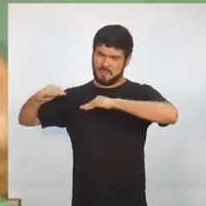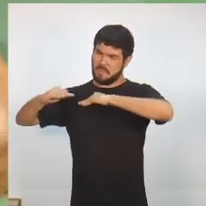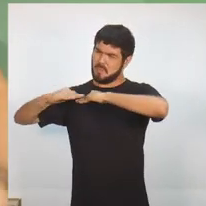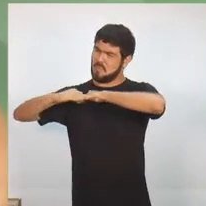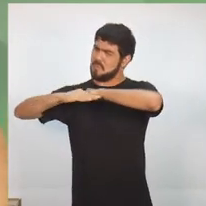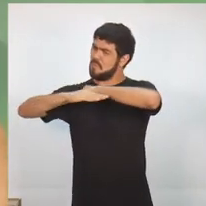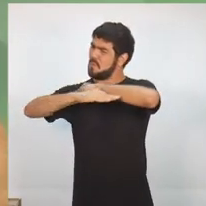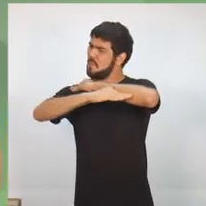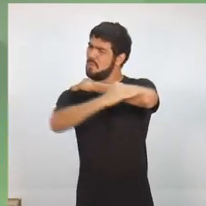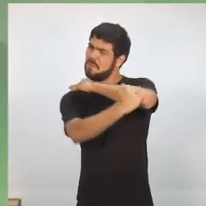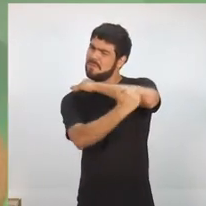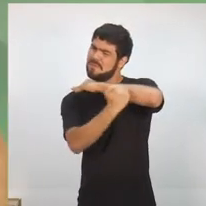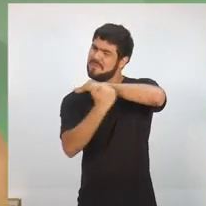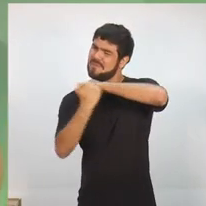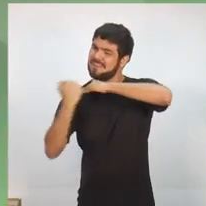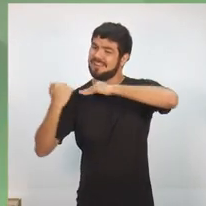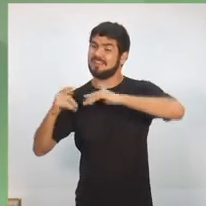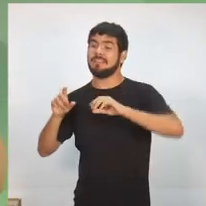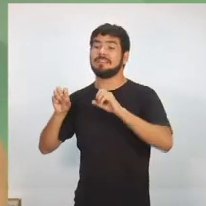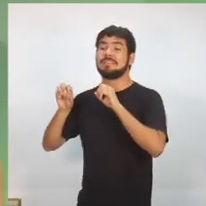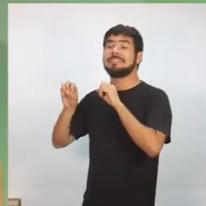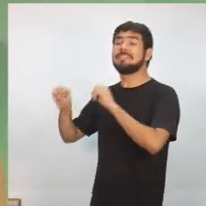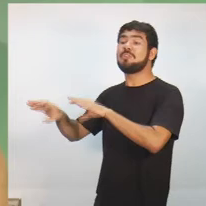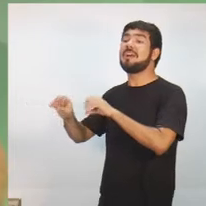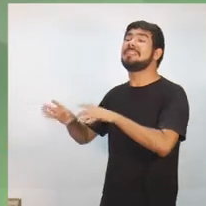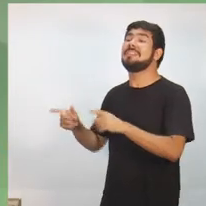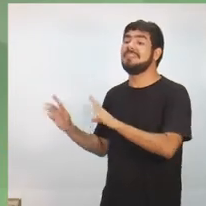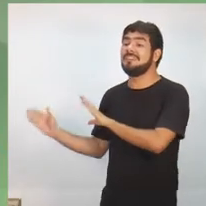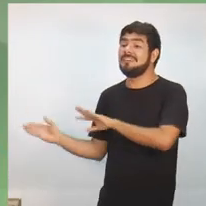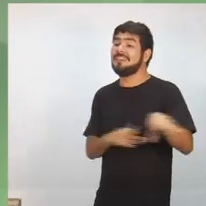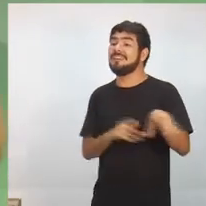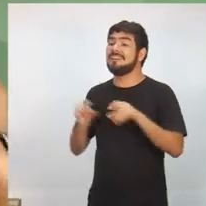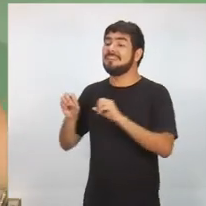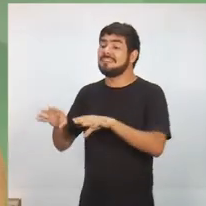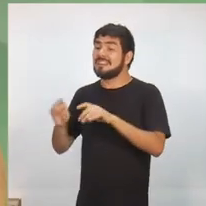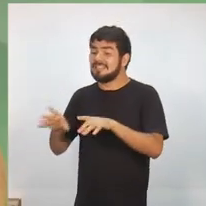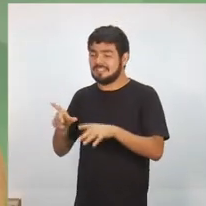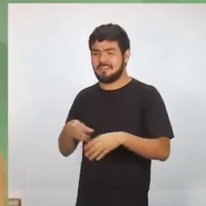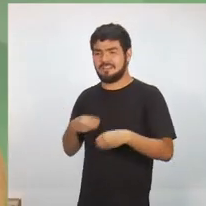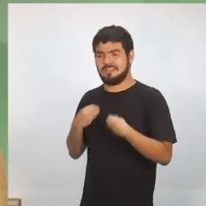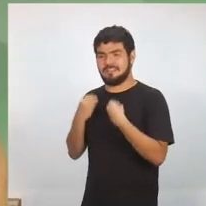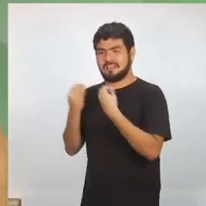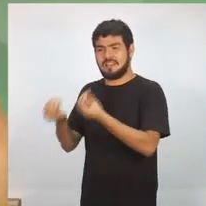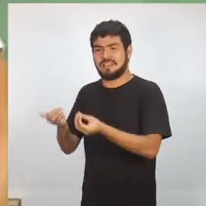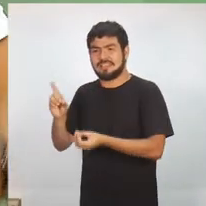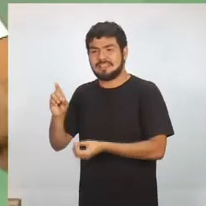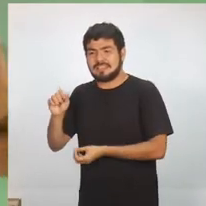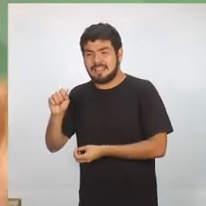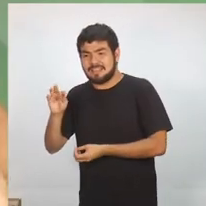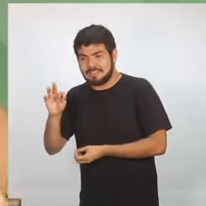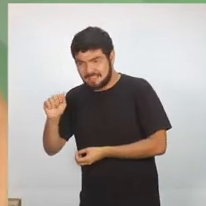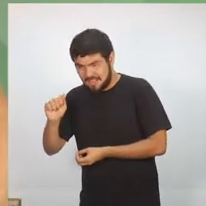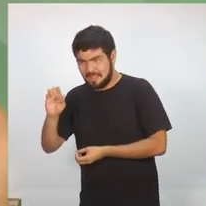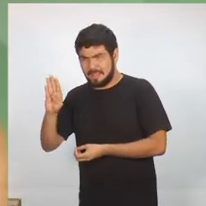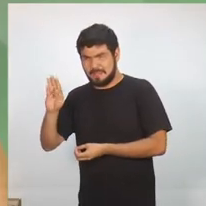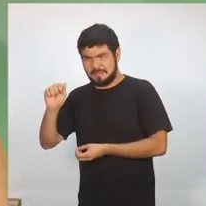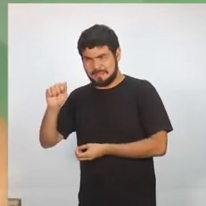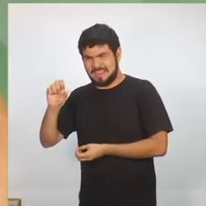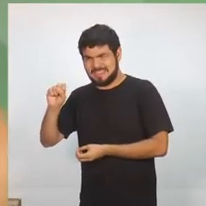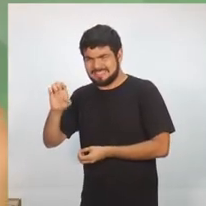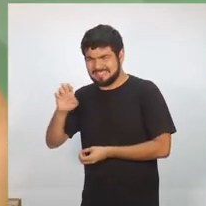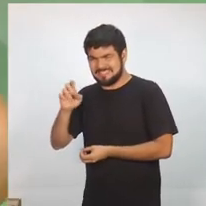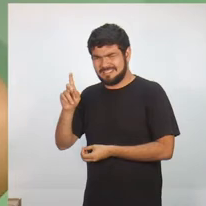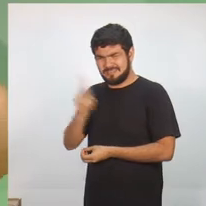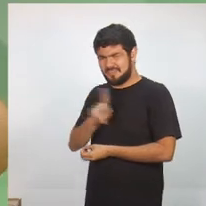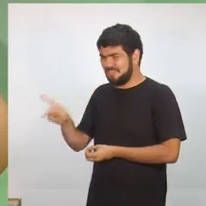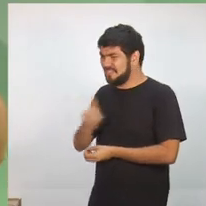em diversos ramais. Na educação, por que não dei a data base? Período de condutas vedadas. Em vez de eu dar tablet para o professor,